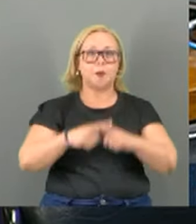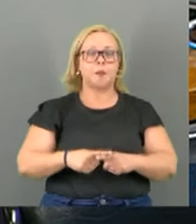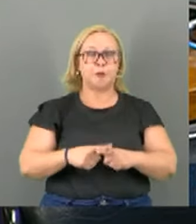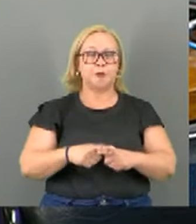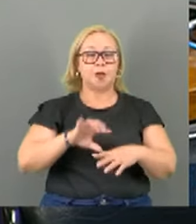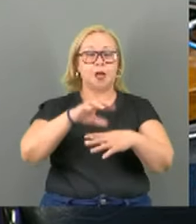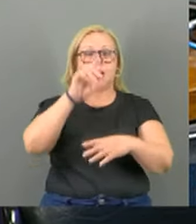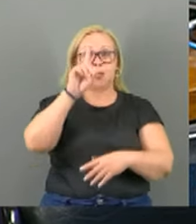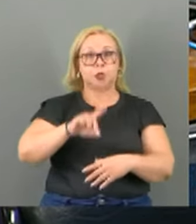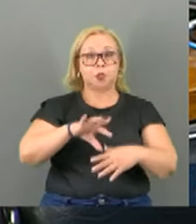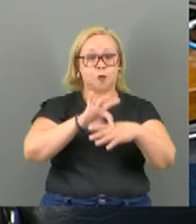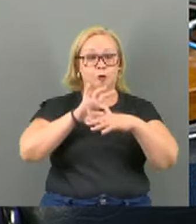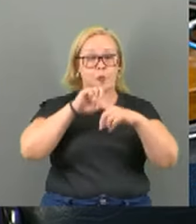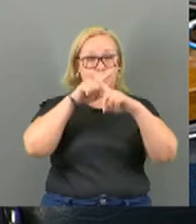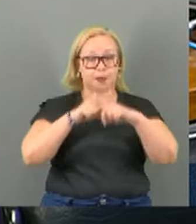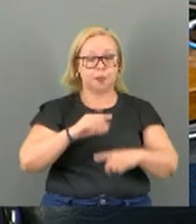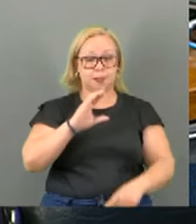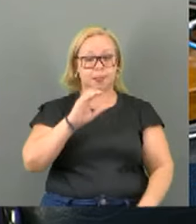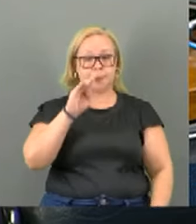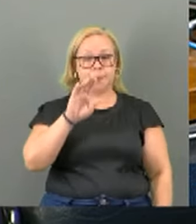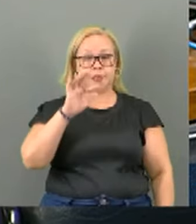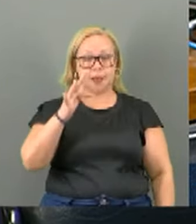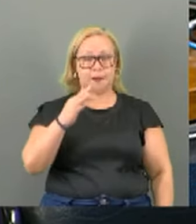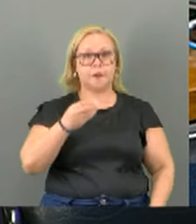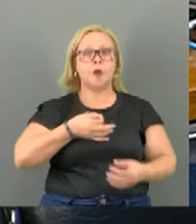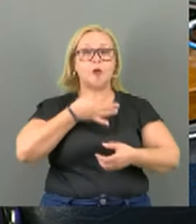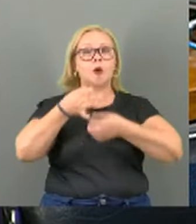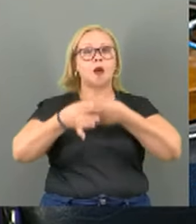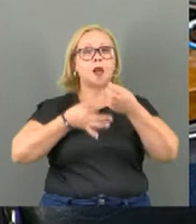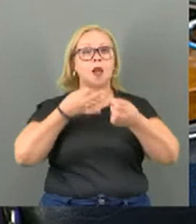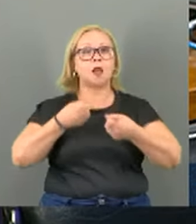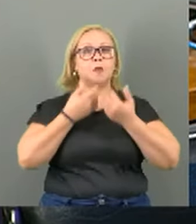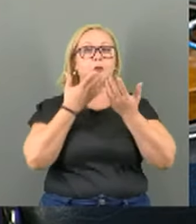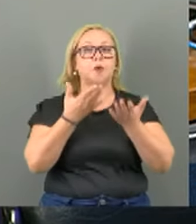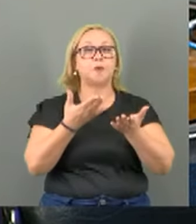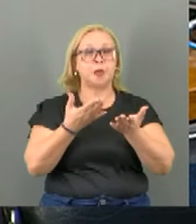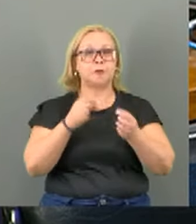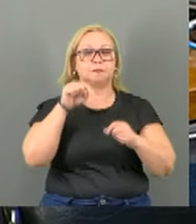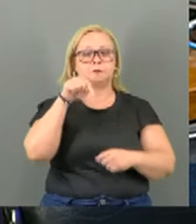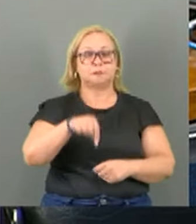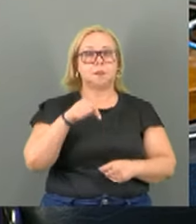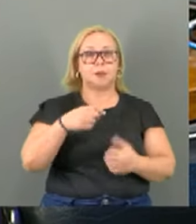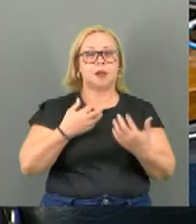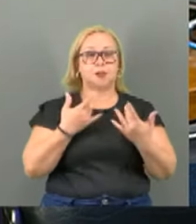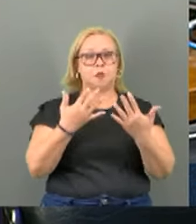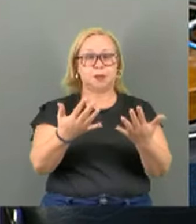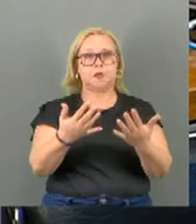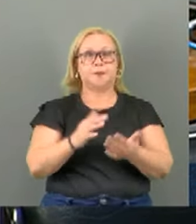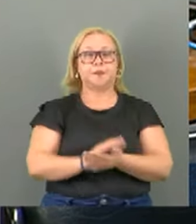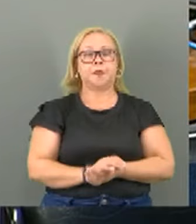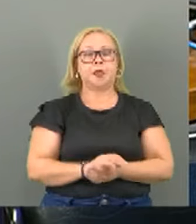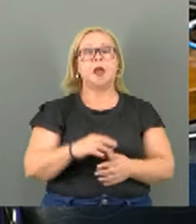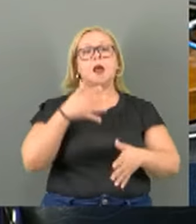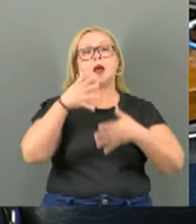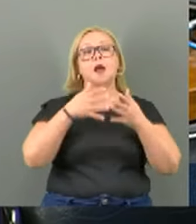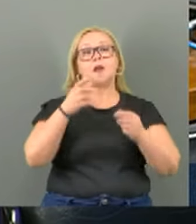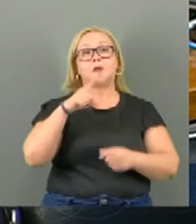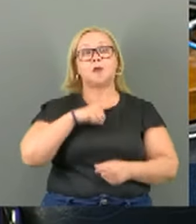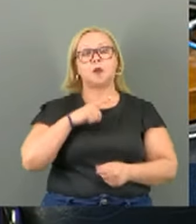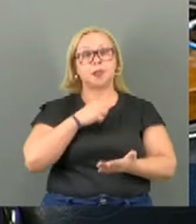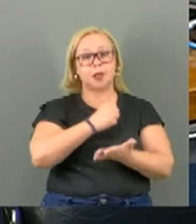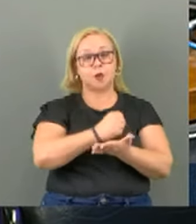senhor Júlio Avelar, prestou depoimento a esta comissão. Ele ressaltou a existência de um